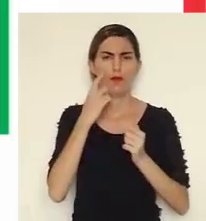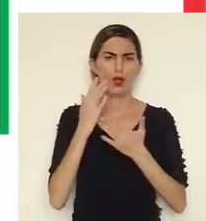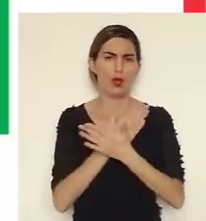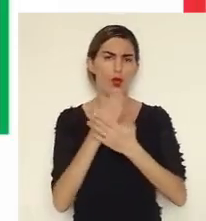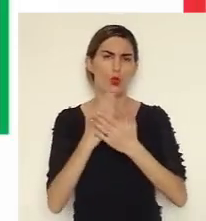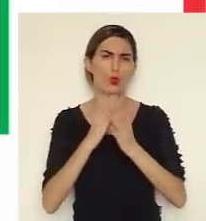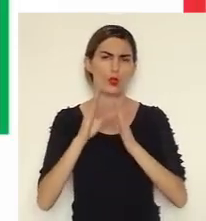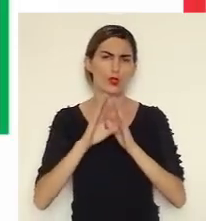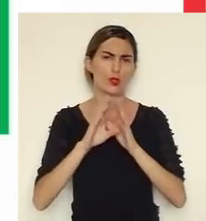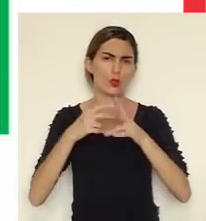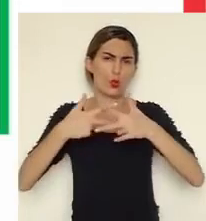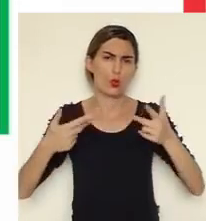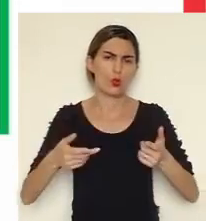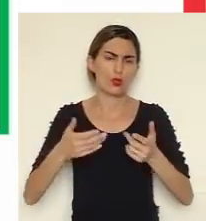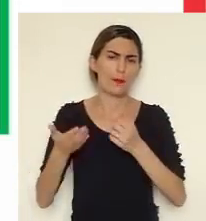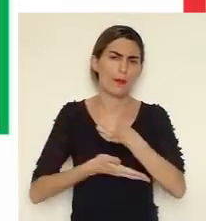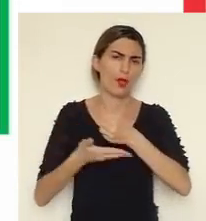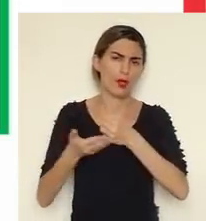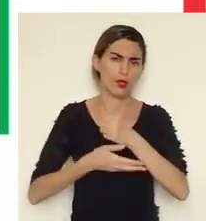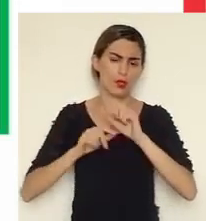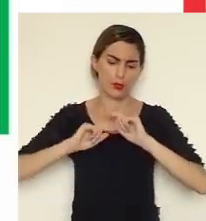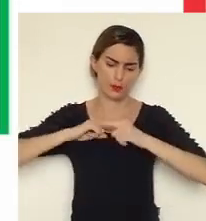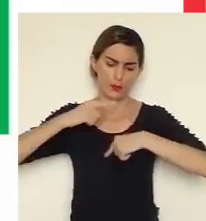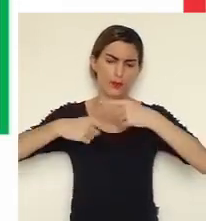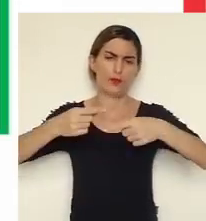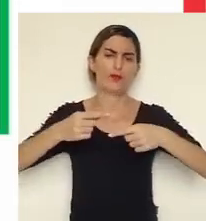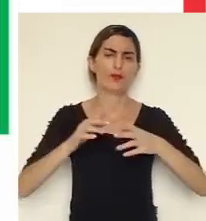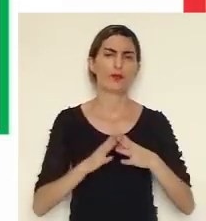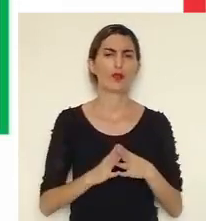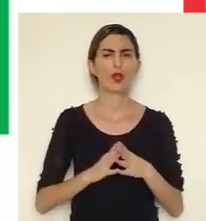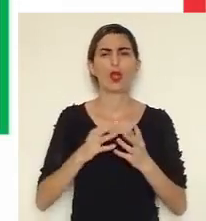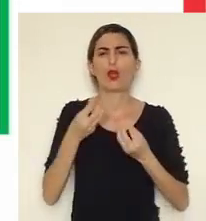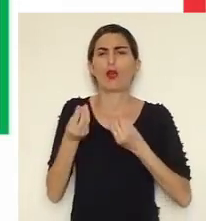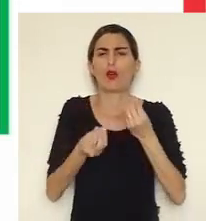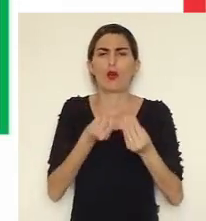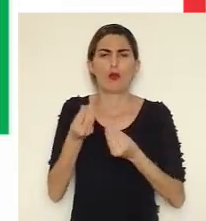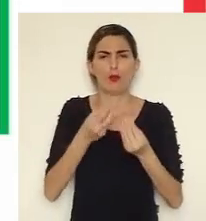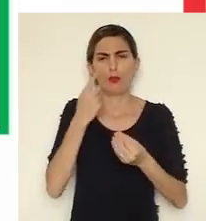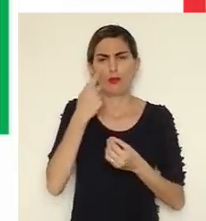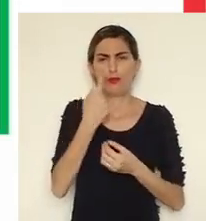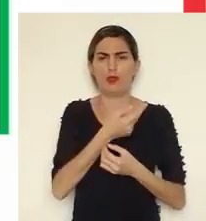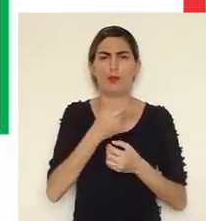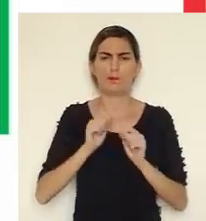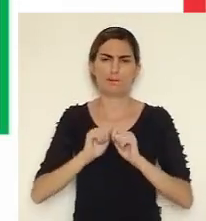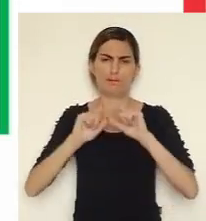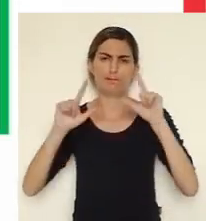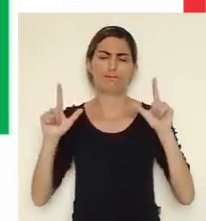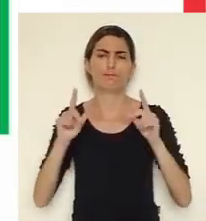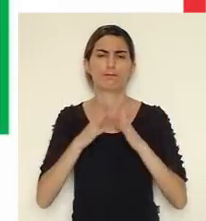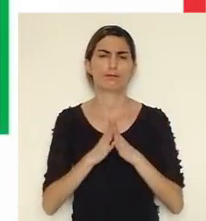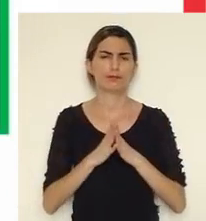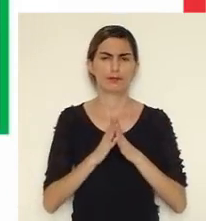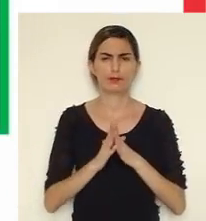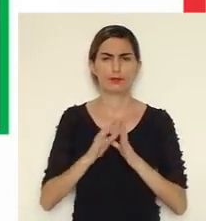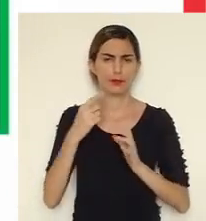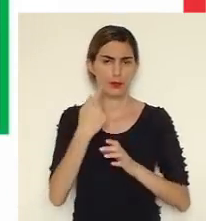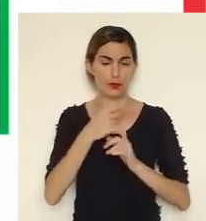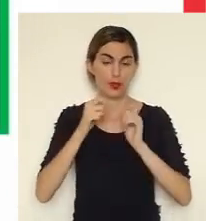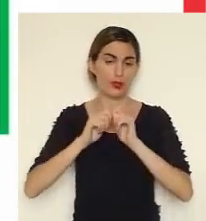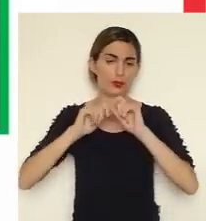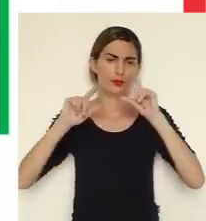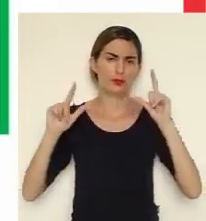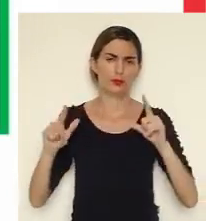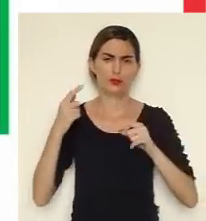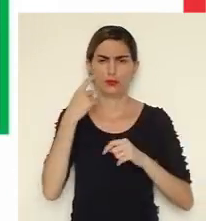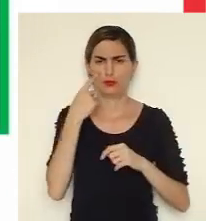aí algumas noções básicas de hereditariedade. Como vocês podem ver nessa imagem, né?